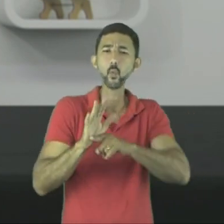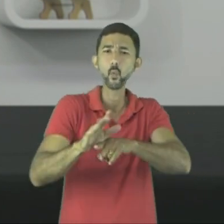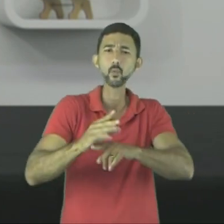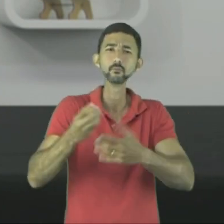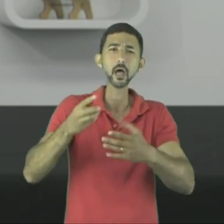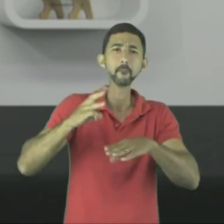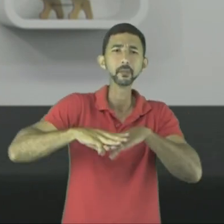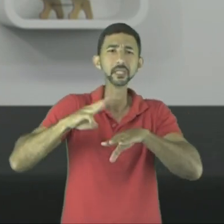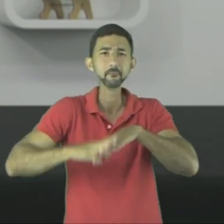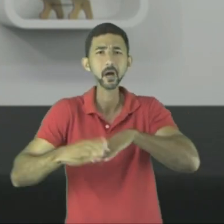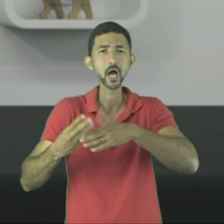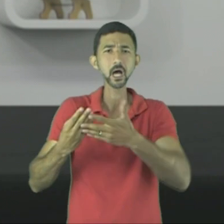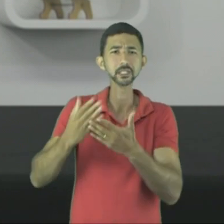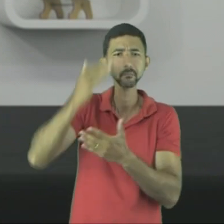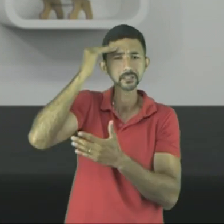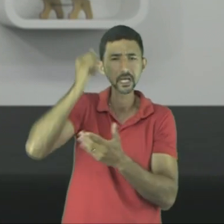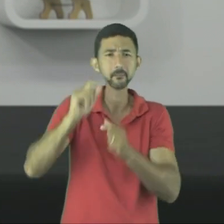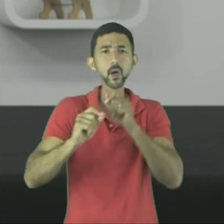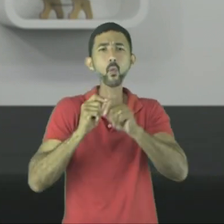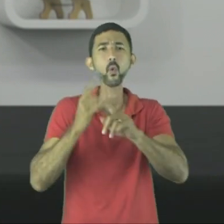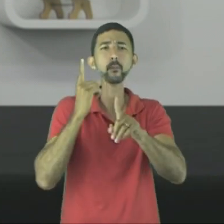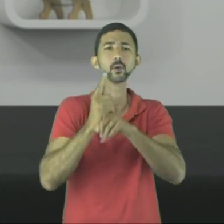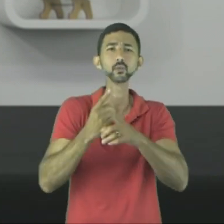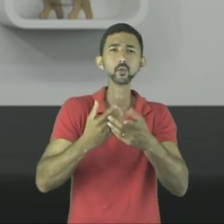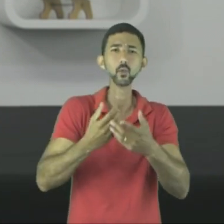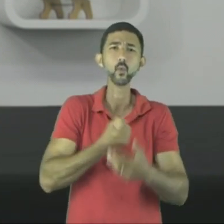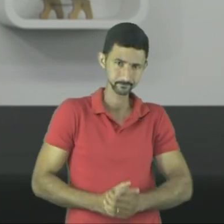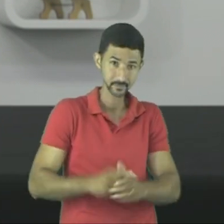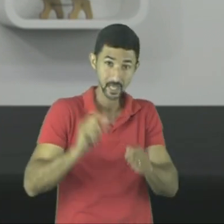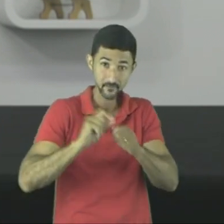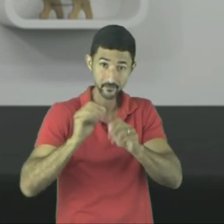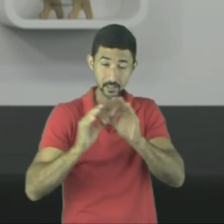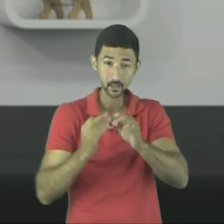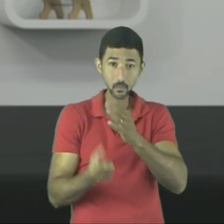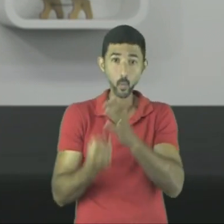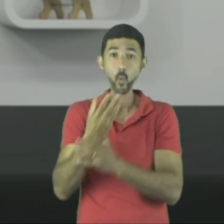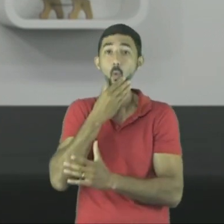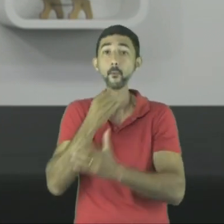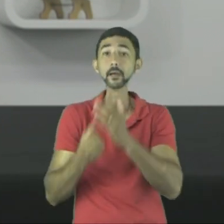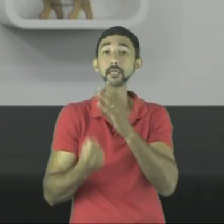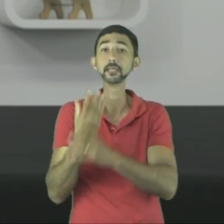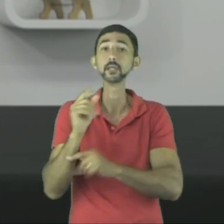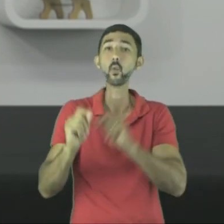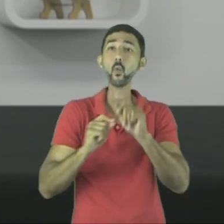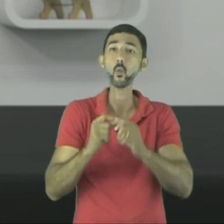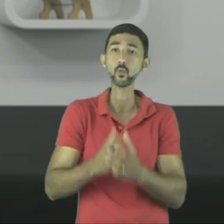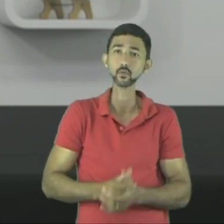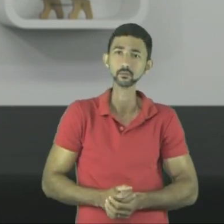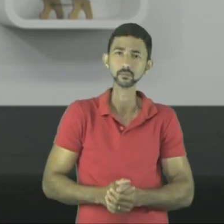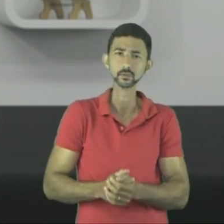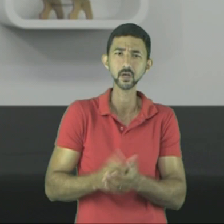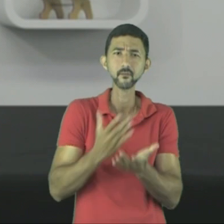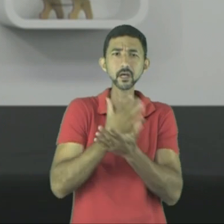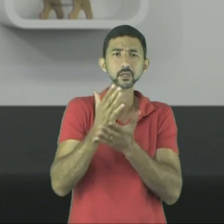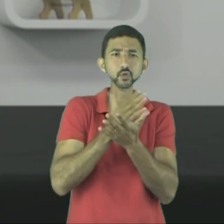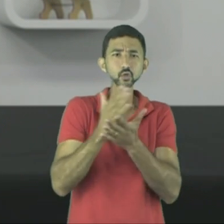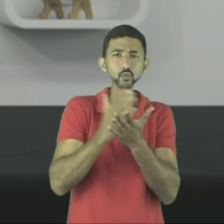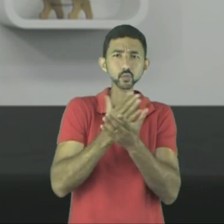gente conhecer e como que o senhor identificou esses números primos, professor? Ele criou o chamado crivo